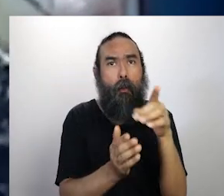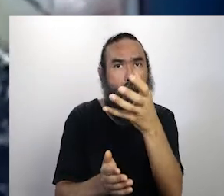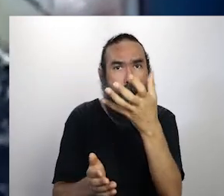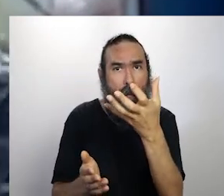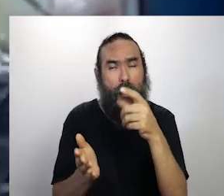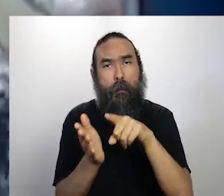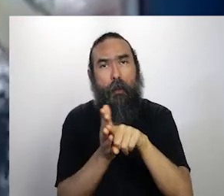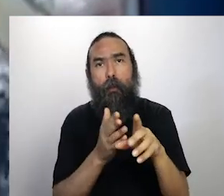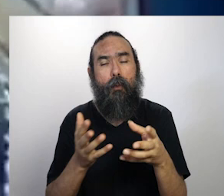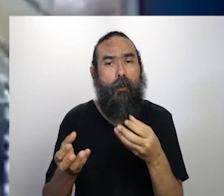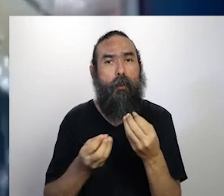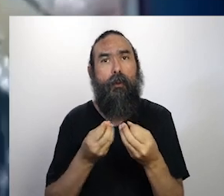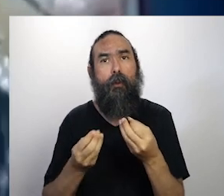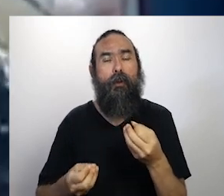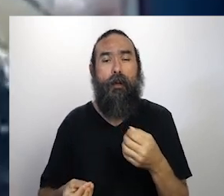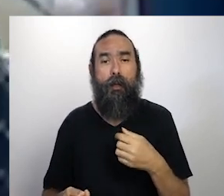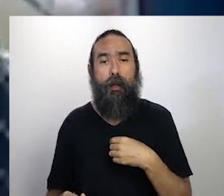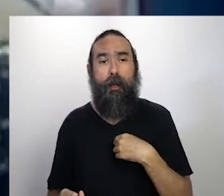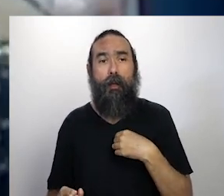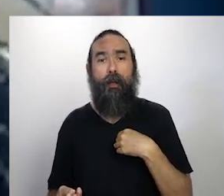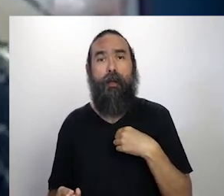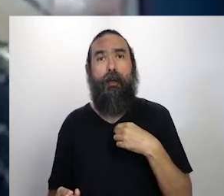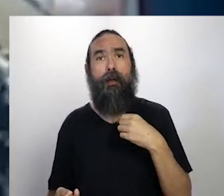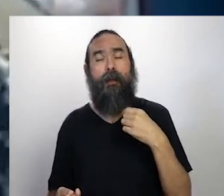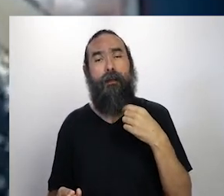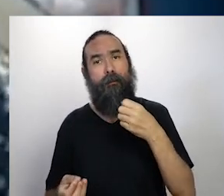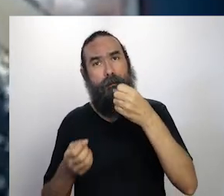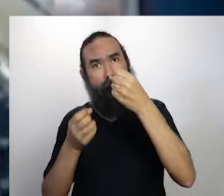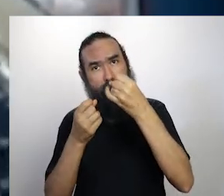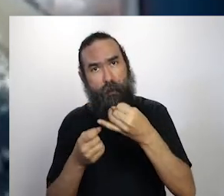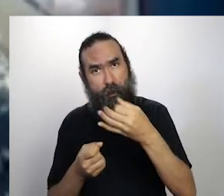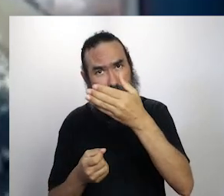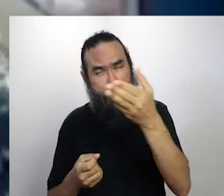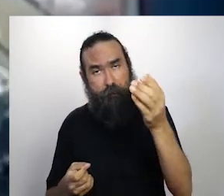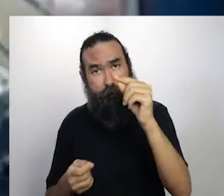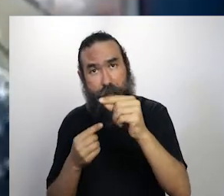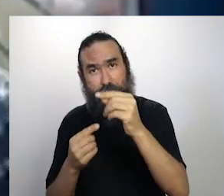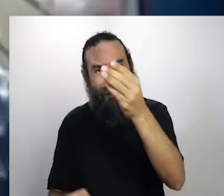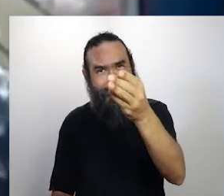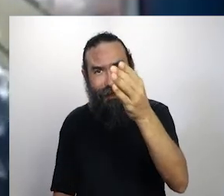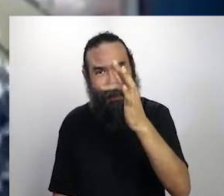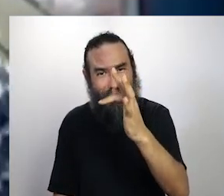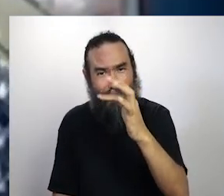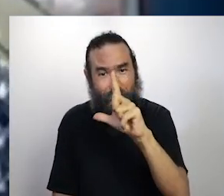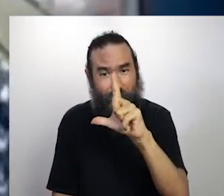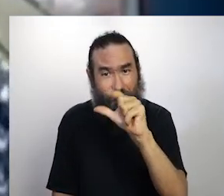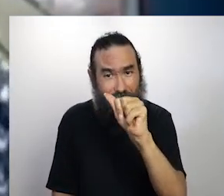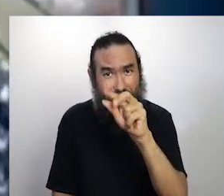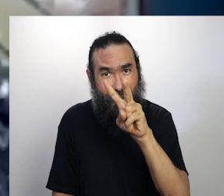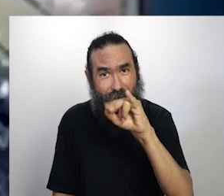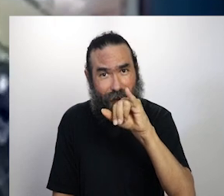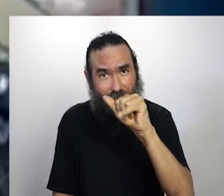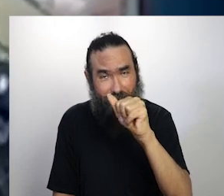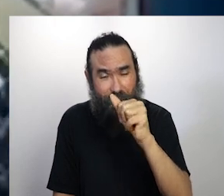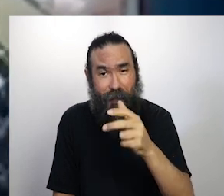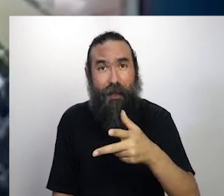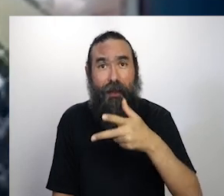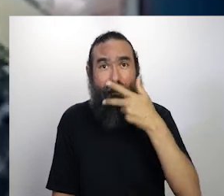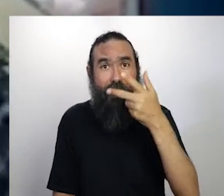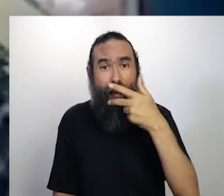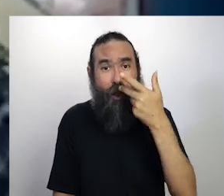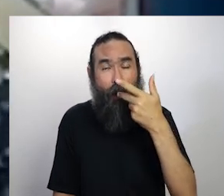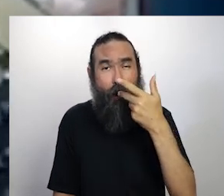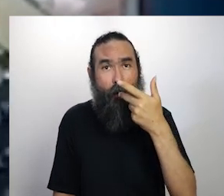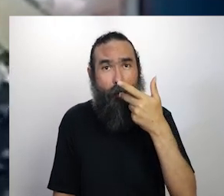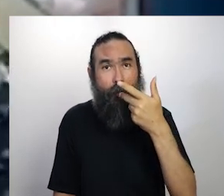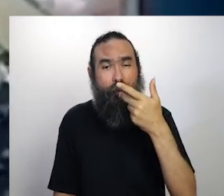Eu gostaria só de lembrar uma coisa aqui, que a Flávia falou sobre deixar o endereço